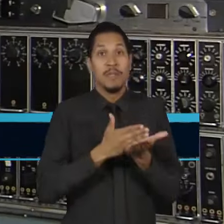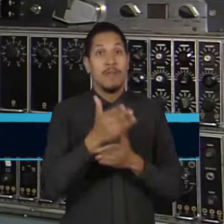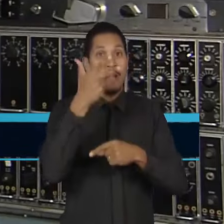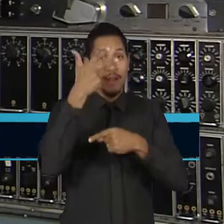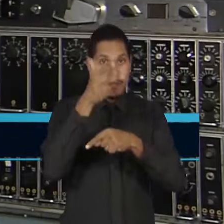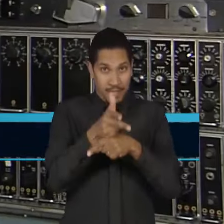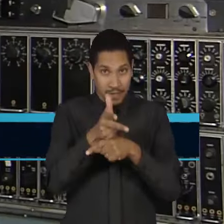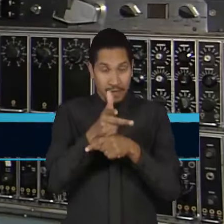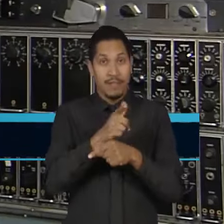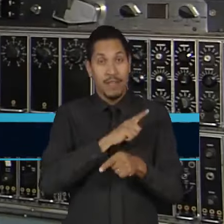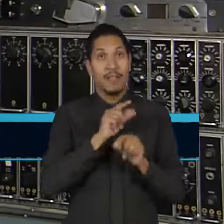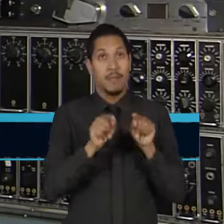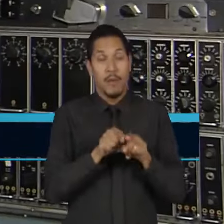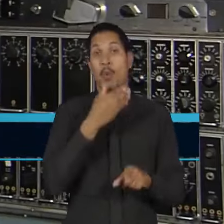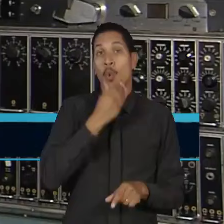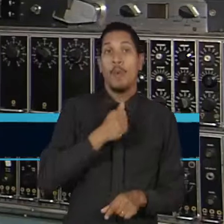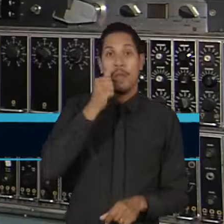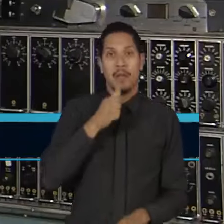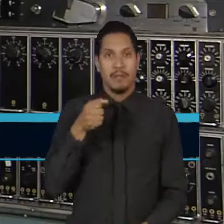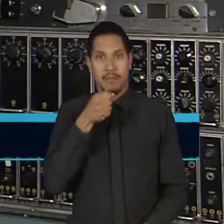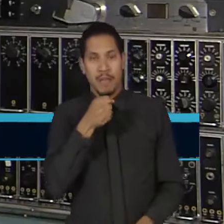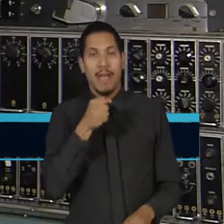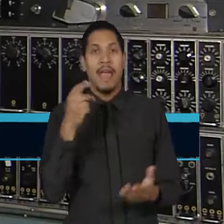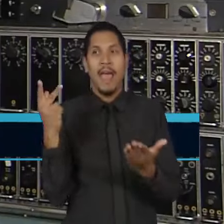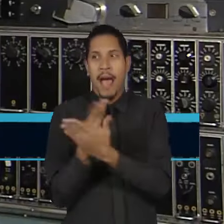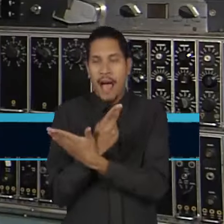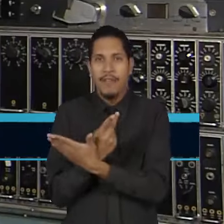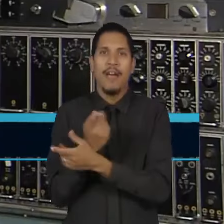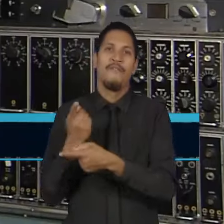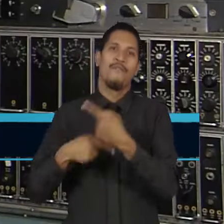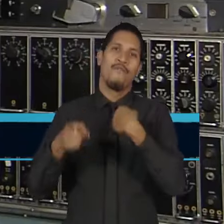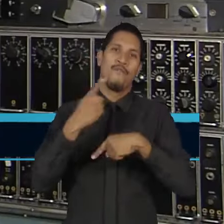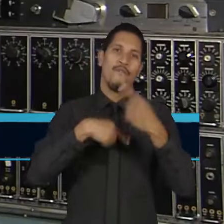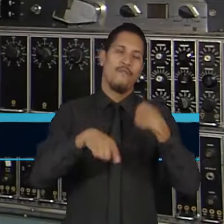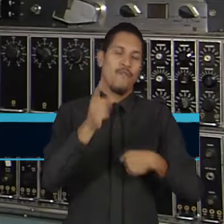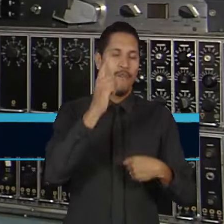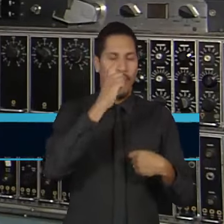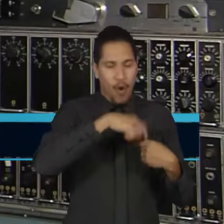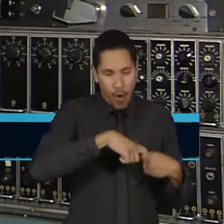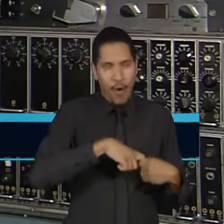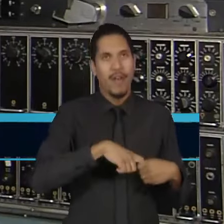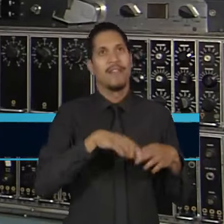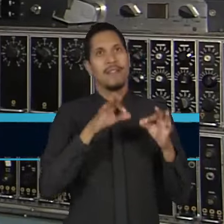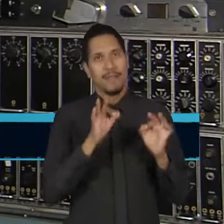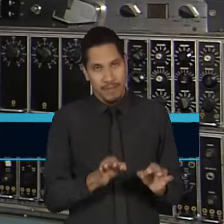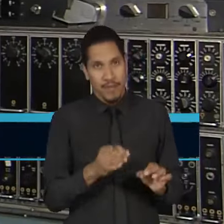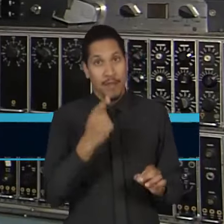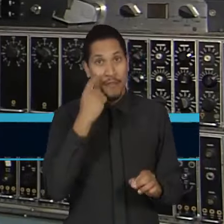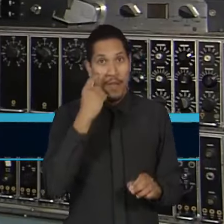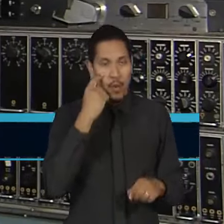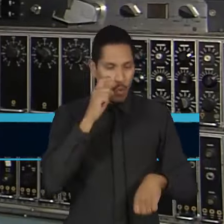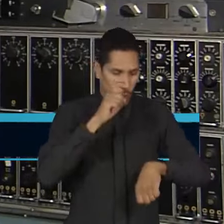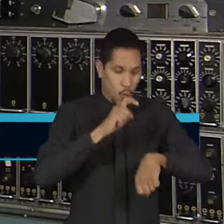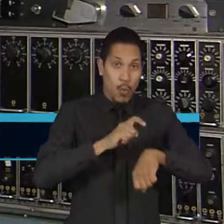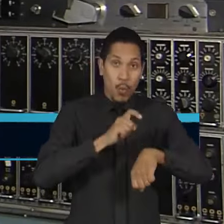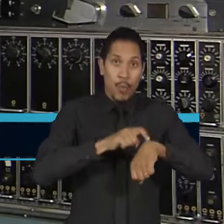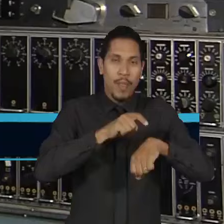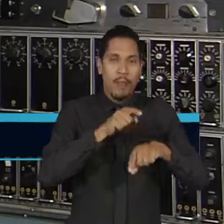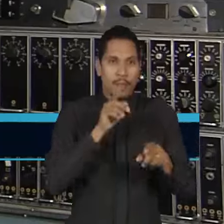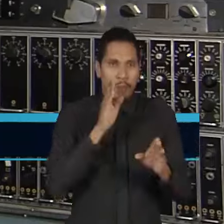o ponto que a apresentadora ou o apresentador errava. Então voltava-se, marcava-se um ponto exato para